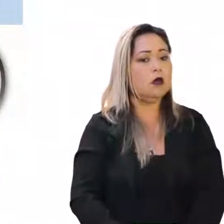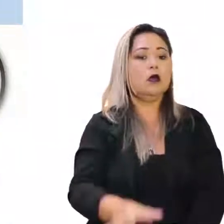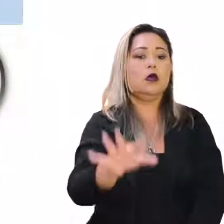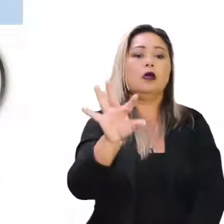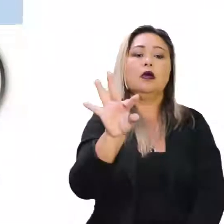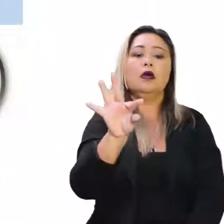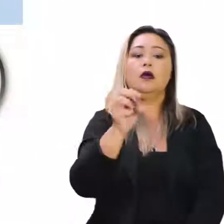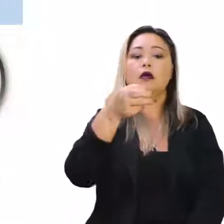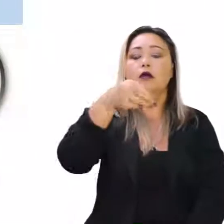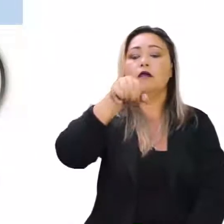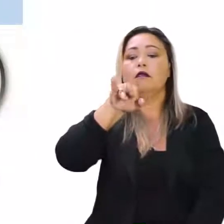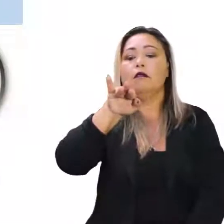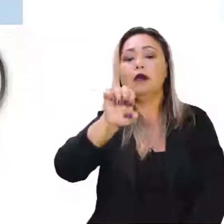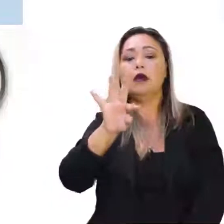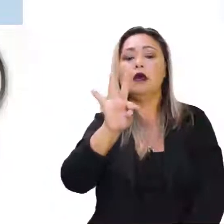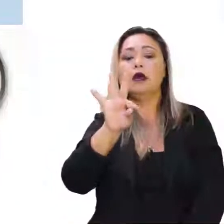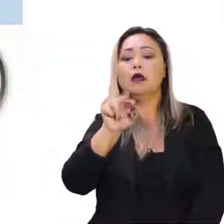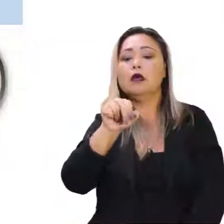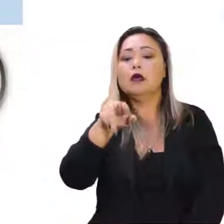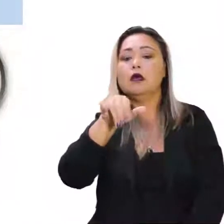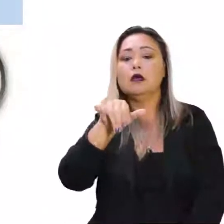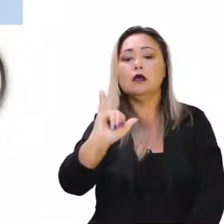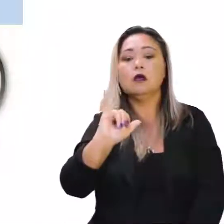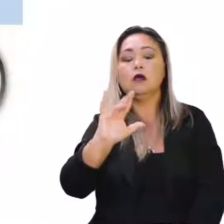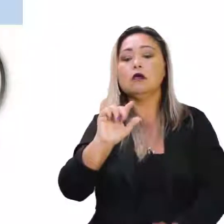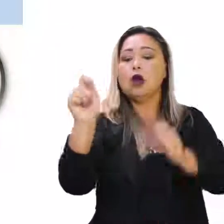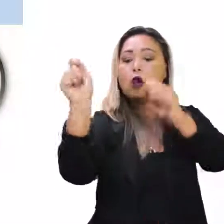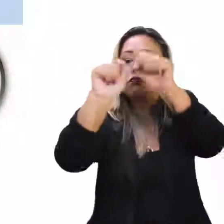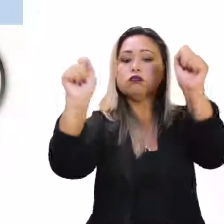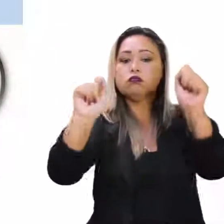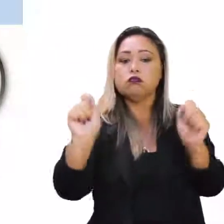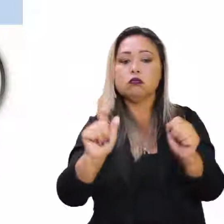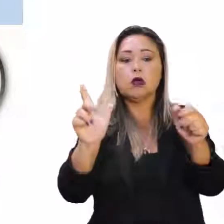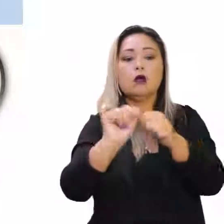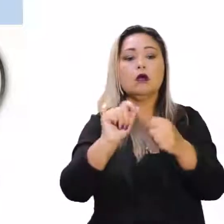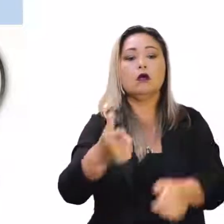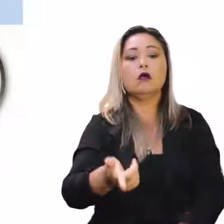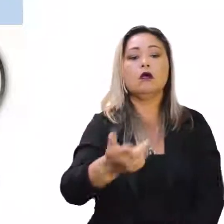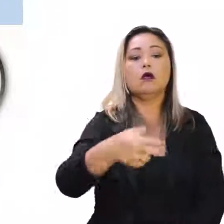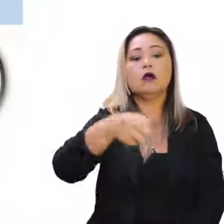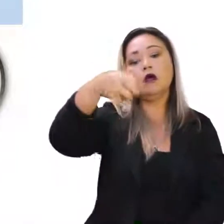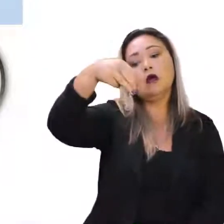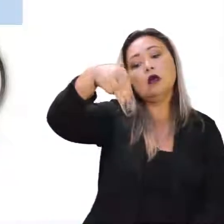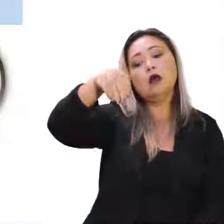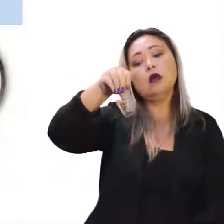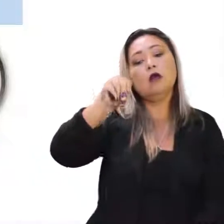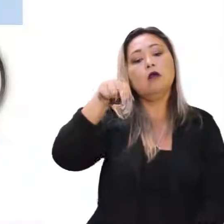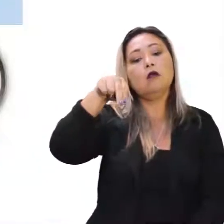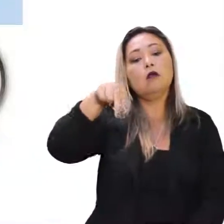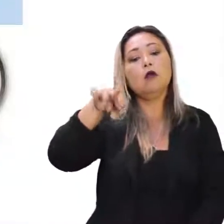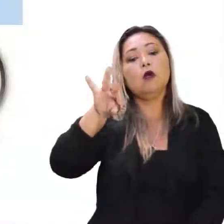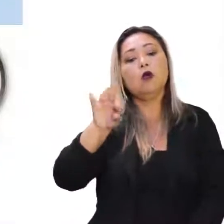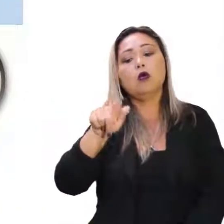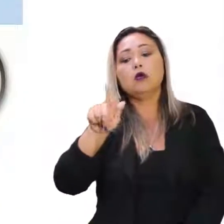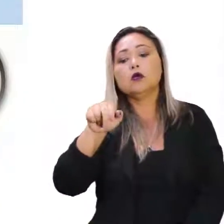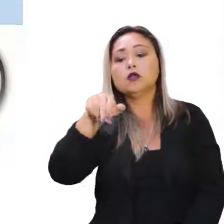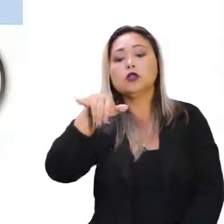escultor, Taunay. Aí vem o Grande Jean de Montigny, né? Ele era um